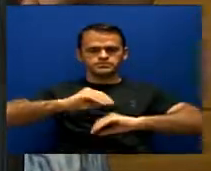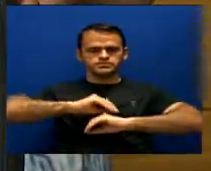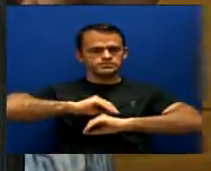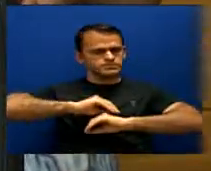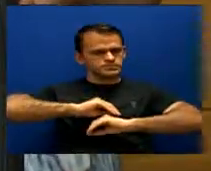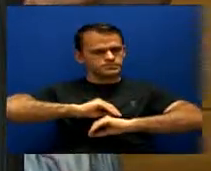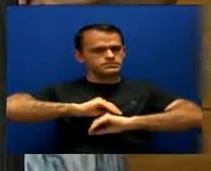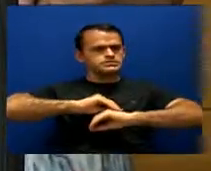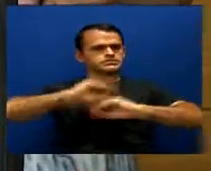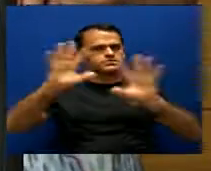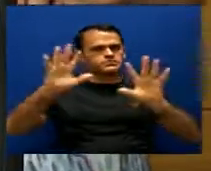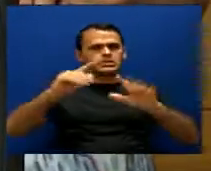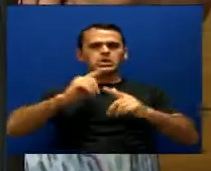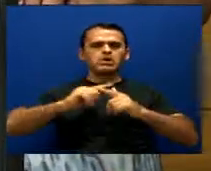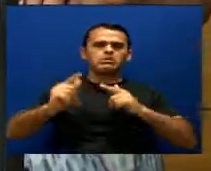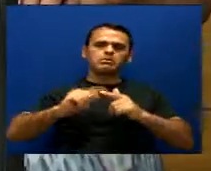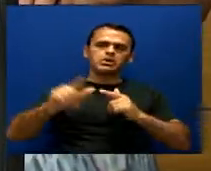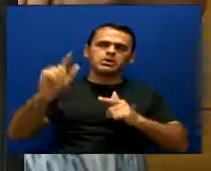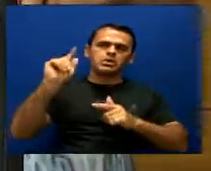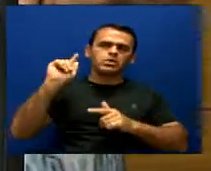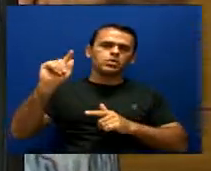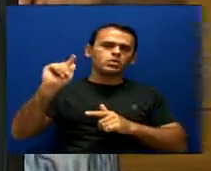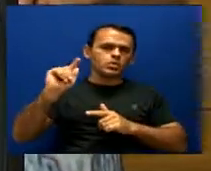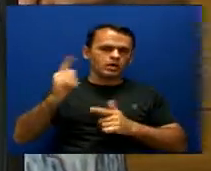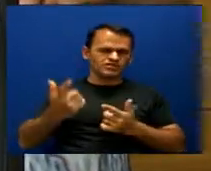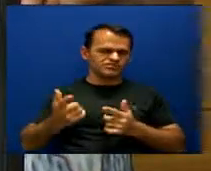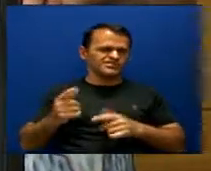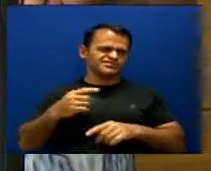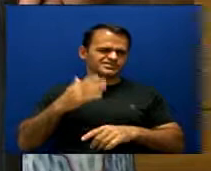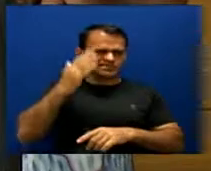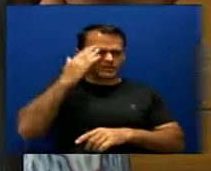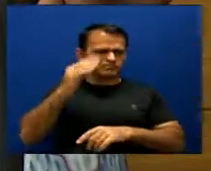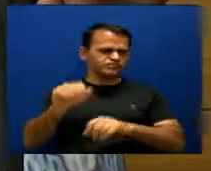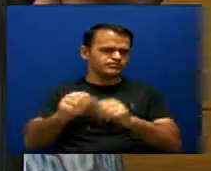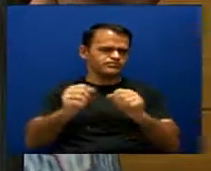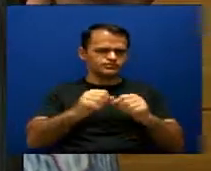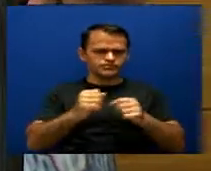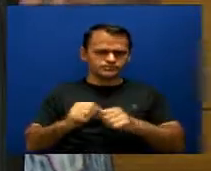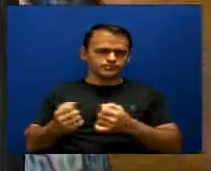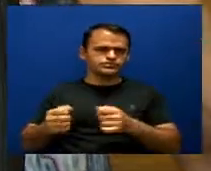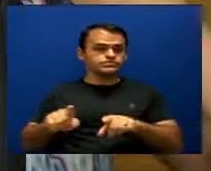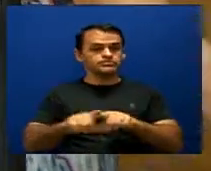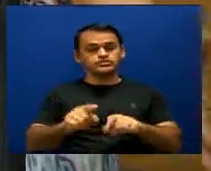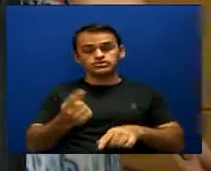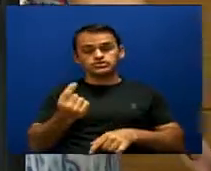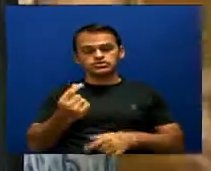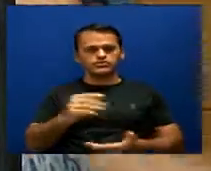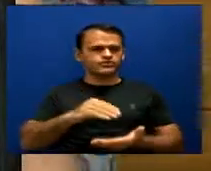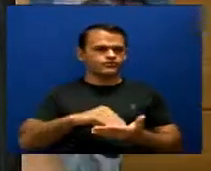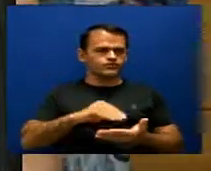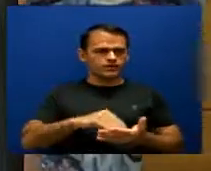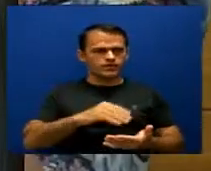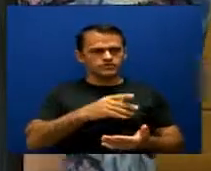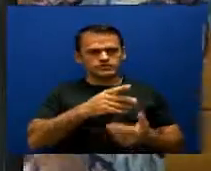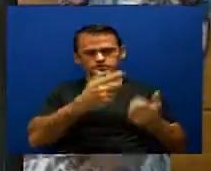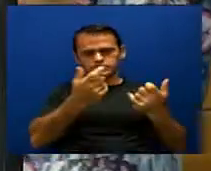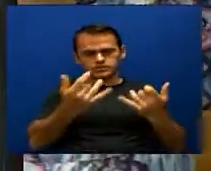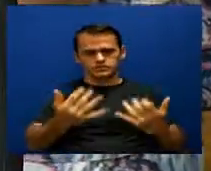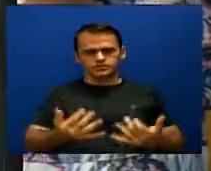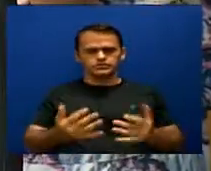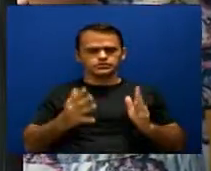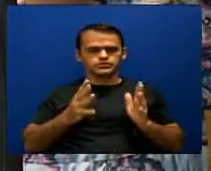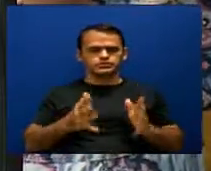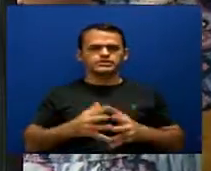à situação que está, não só de sucateamento da Santa Casa, mas também financeiramente, mas dizer ao senhor, Padre